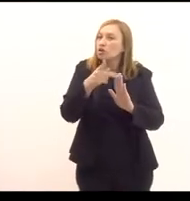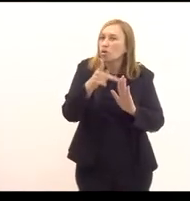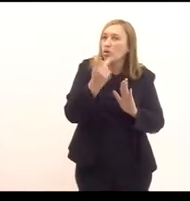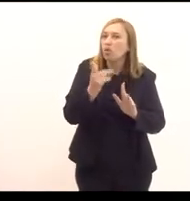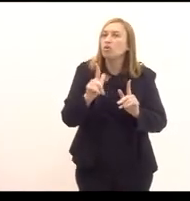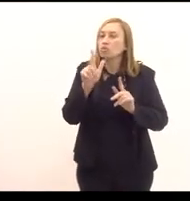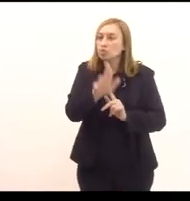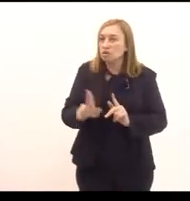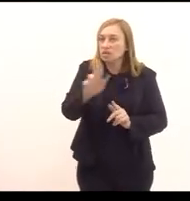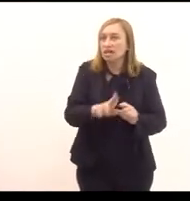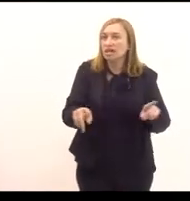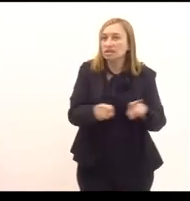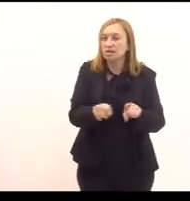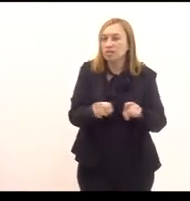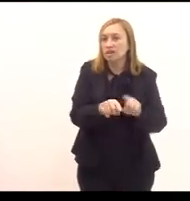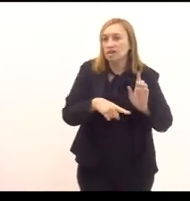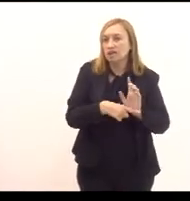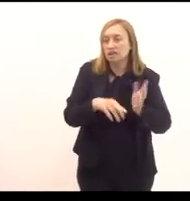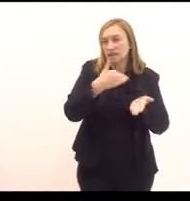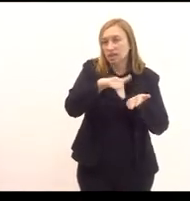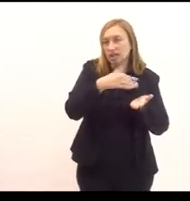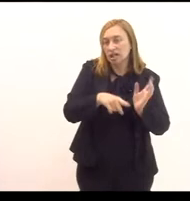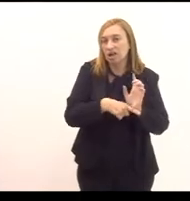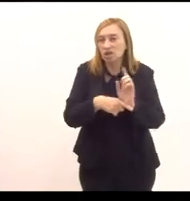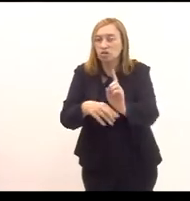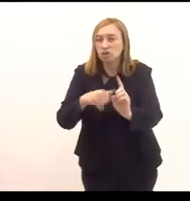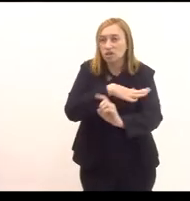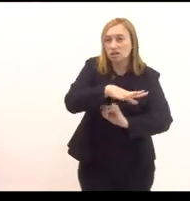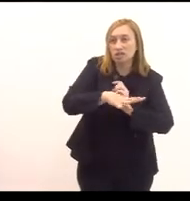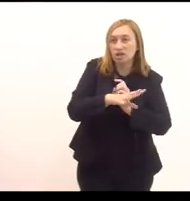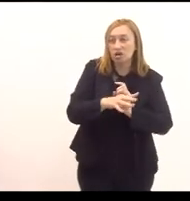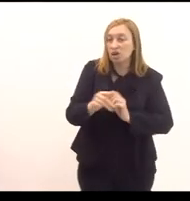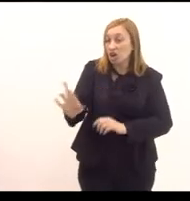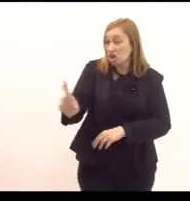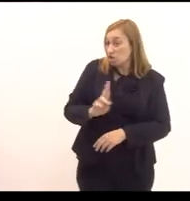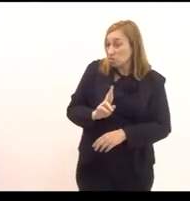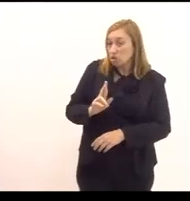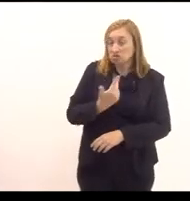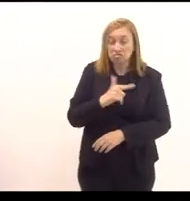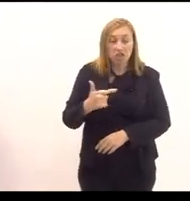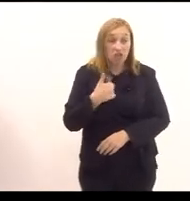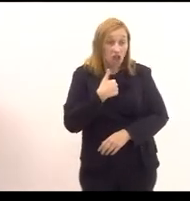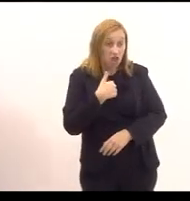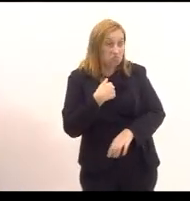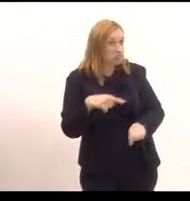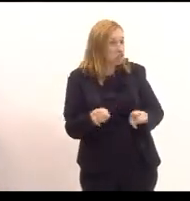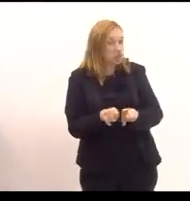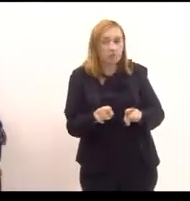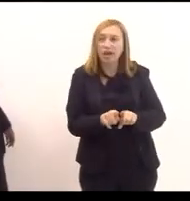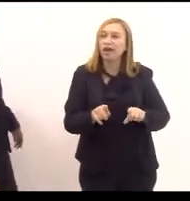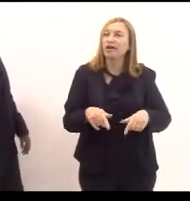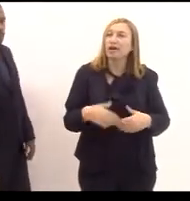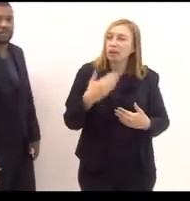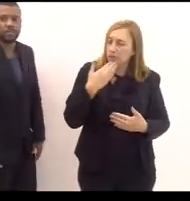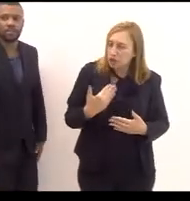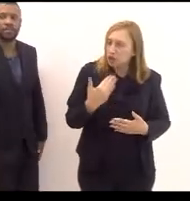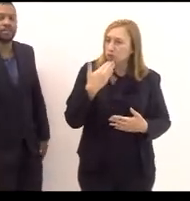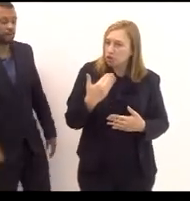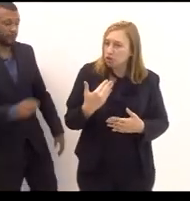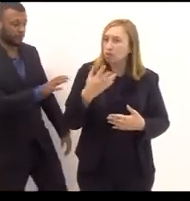também pela Secretaria de Assistência Social e ela não obteve resposta assim como eu também mandei reflexão Agora